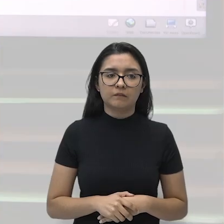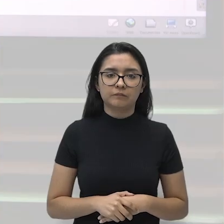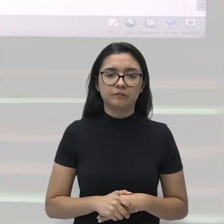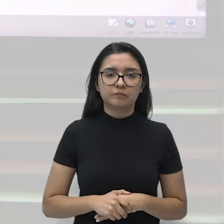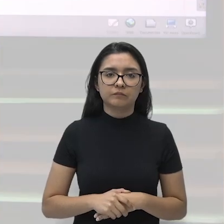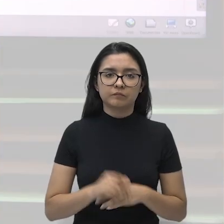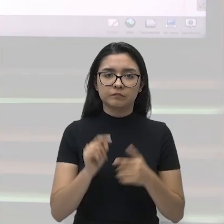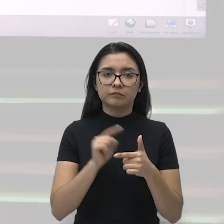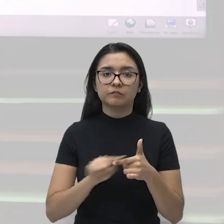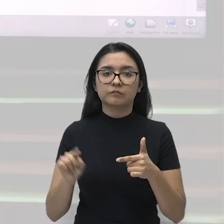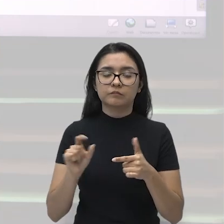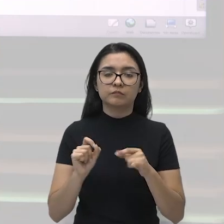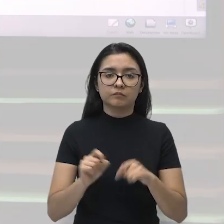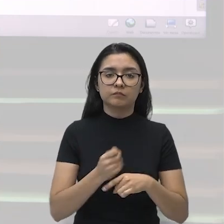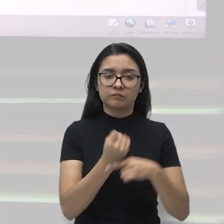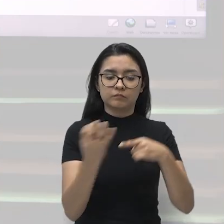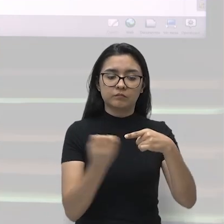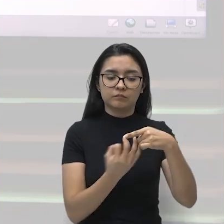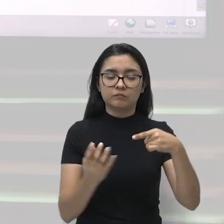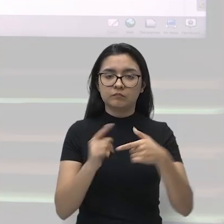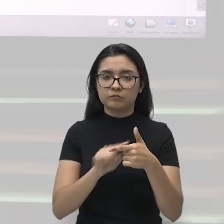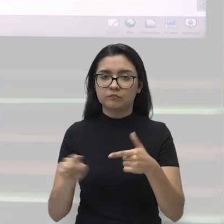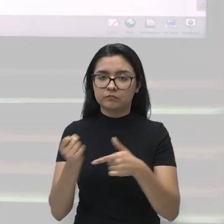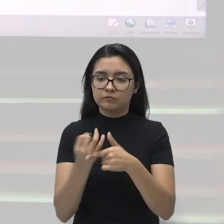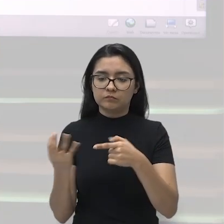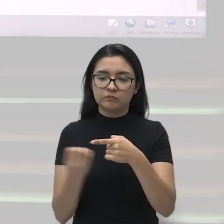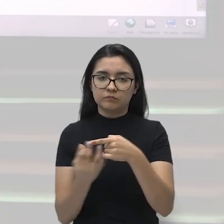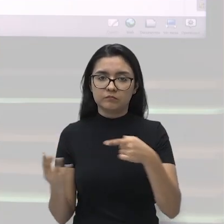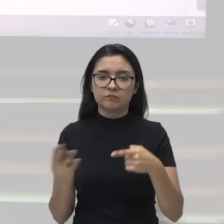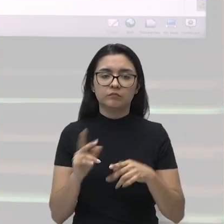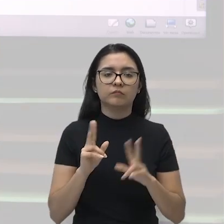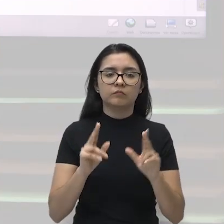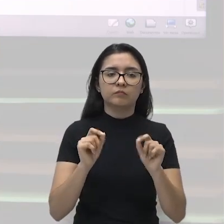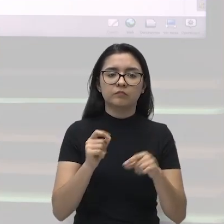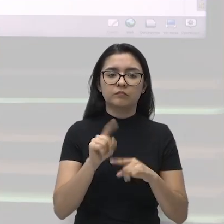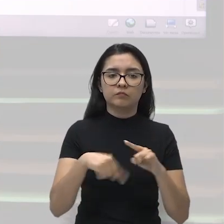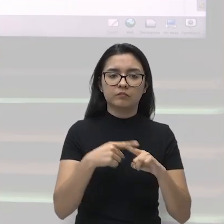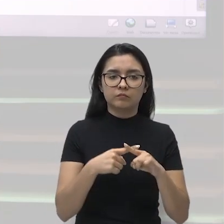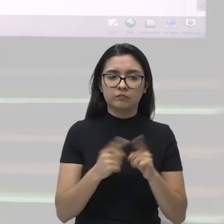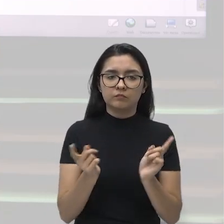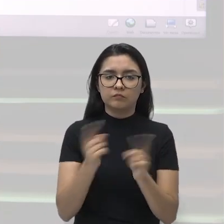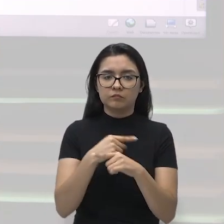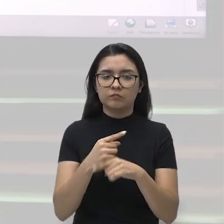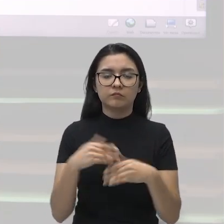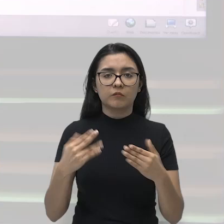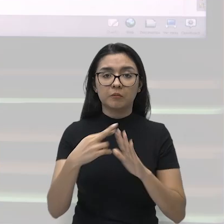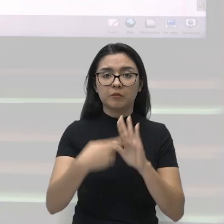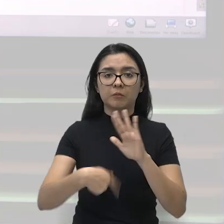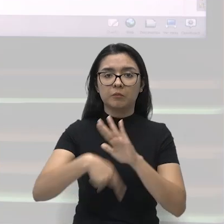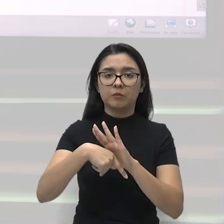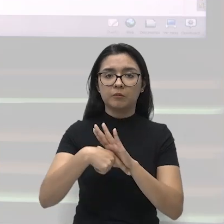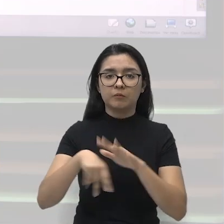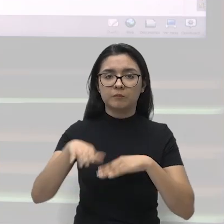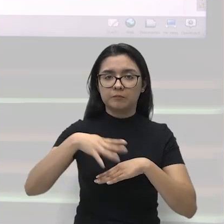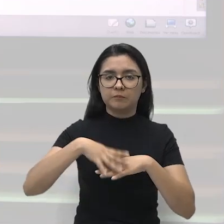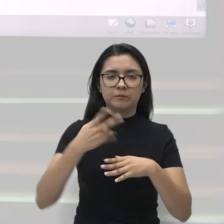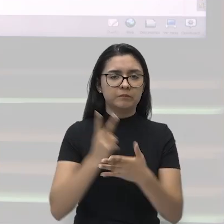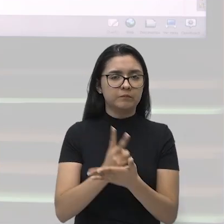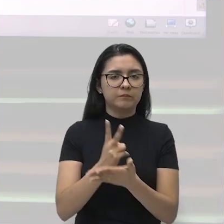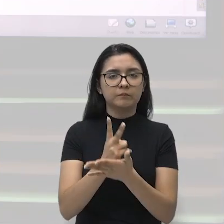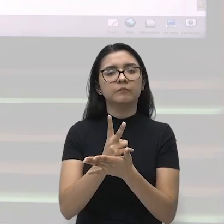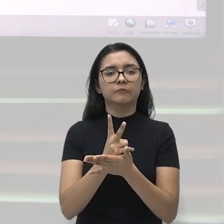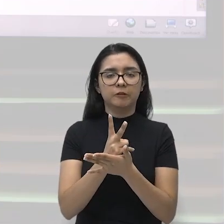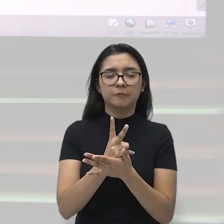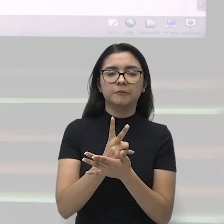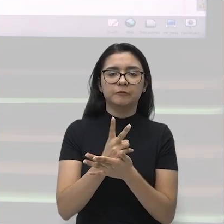duas frações é o mesmo que multiplicar a primeira fração pelo inverso da segunda. Isso é uma regra. Sempre, sempre, sempre vai